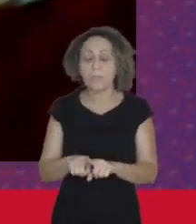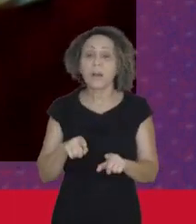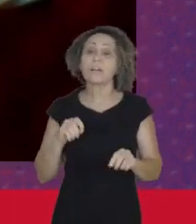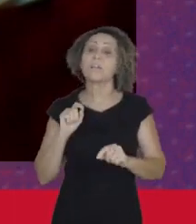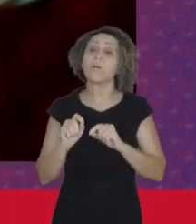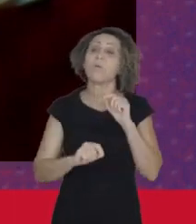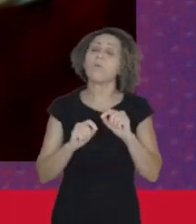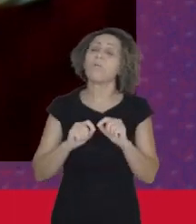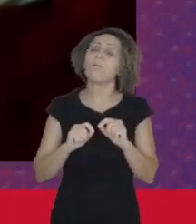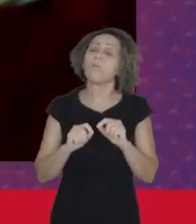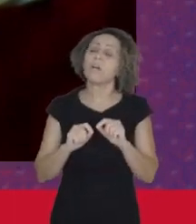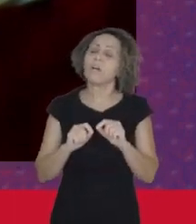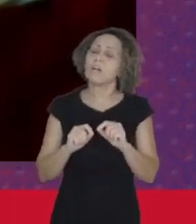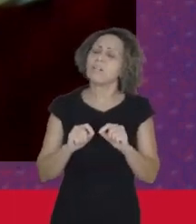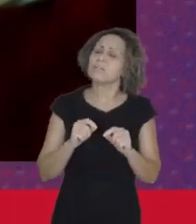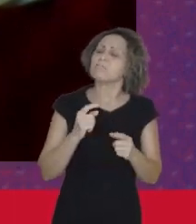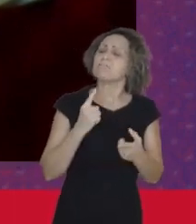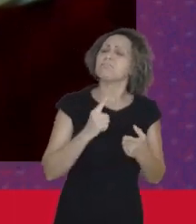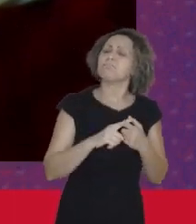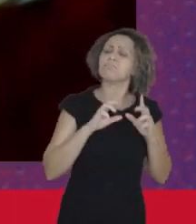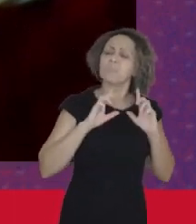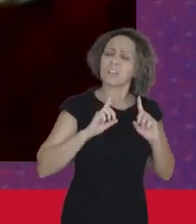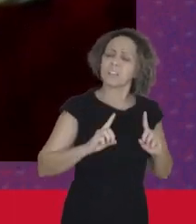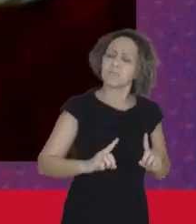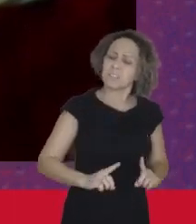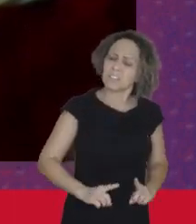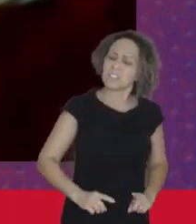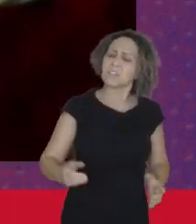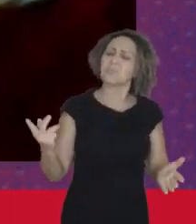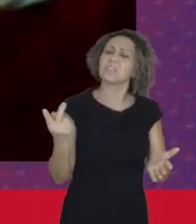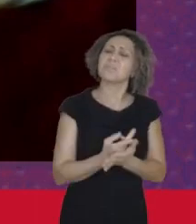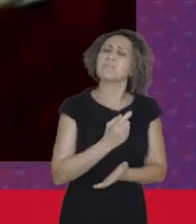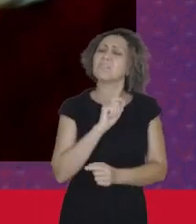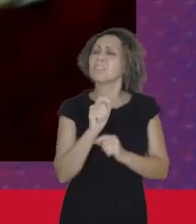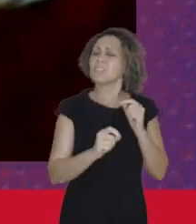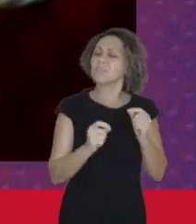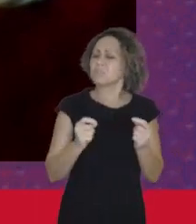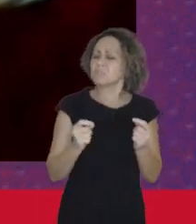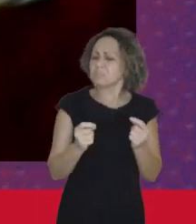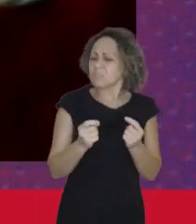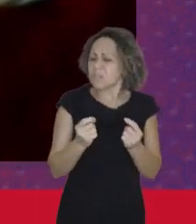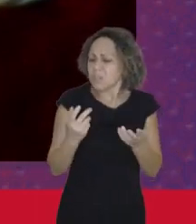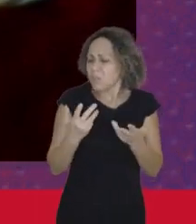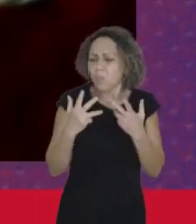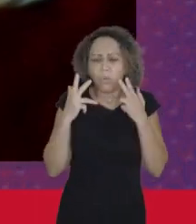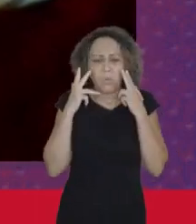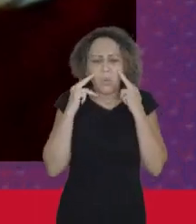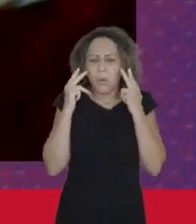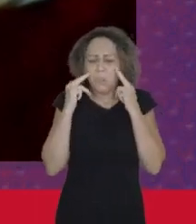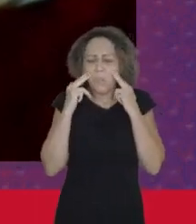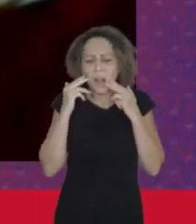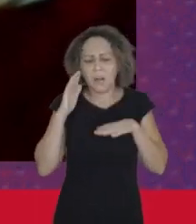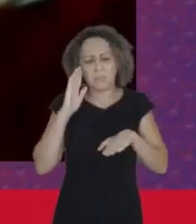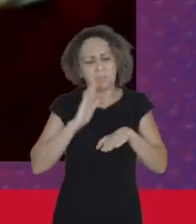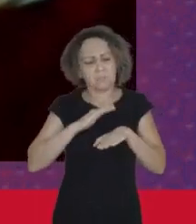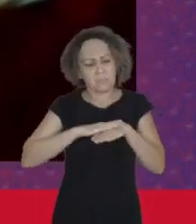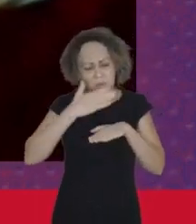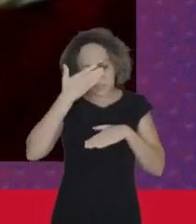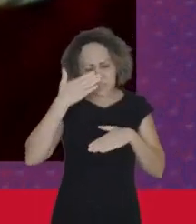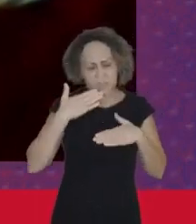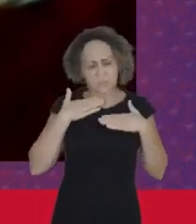como fruto de causas naturais, tá certo? Então, é a natureza